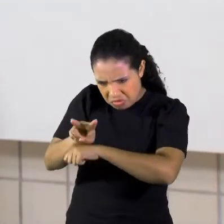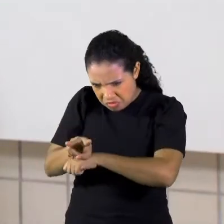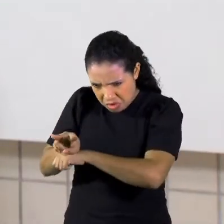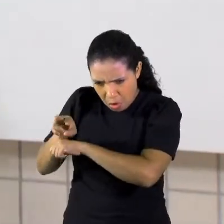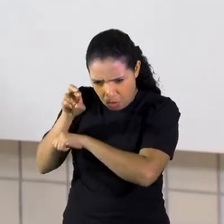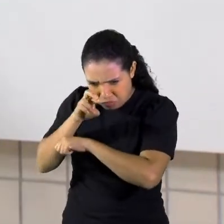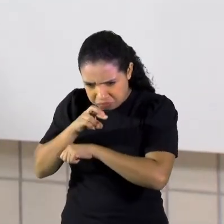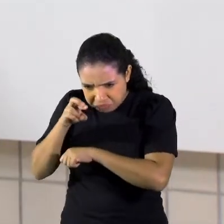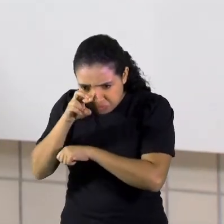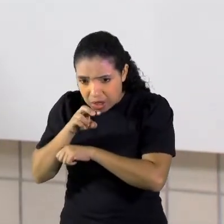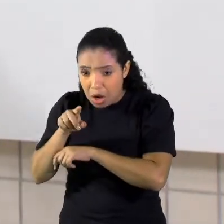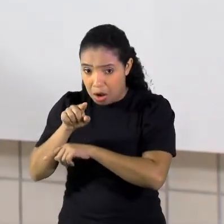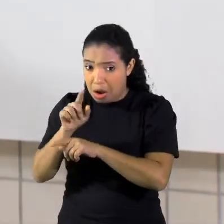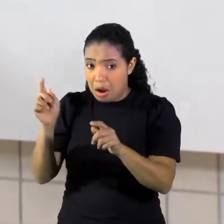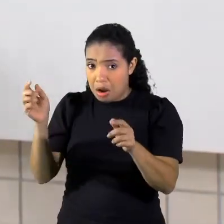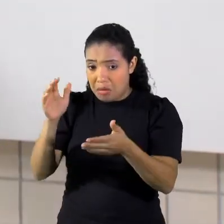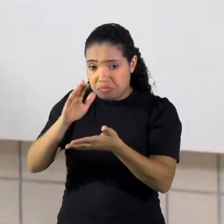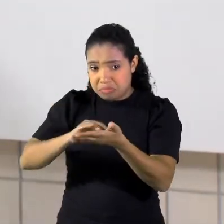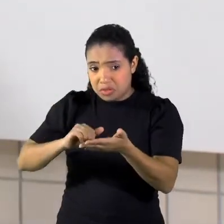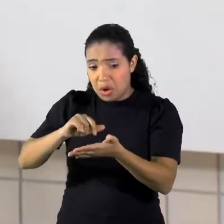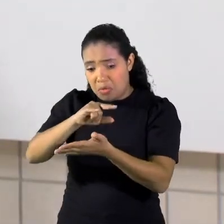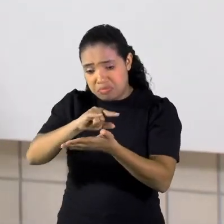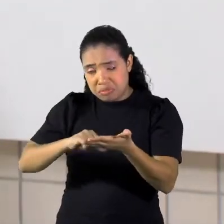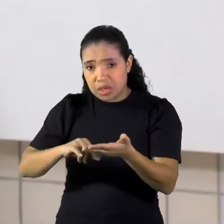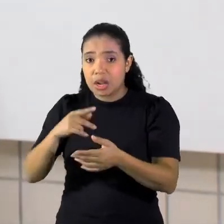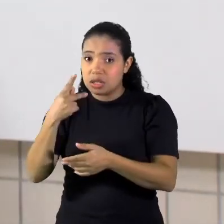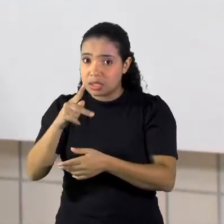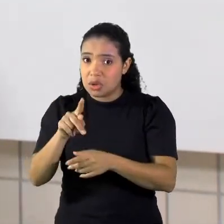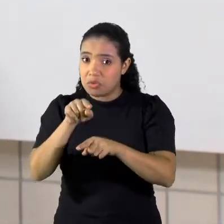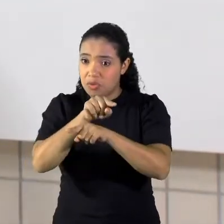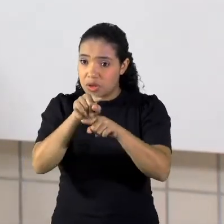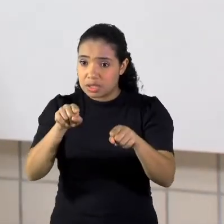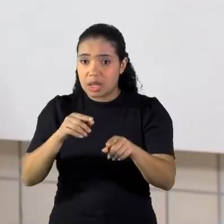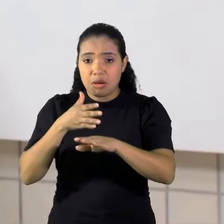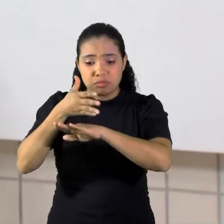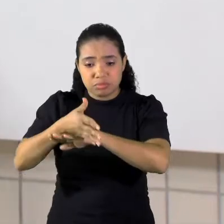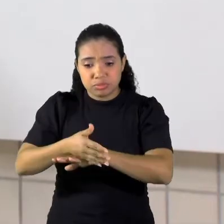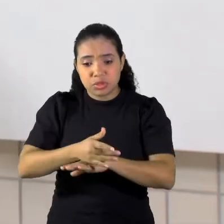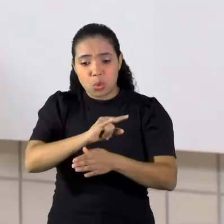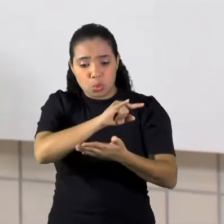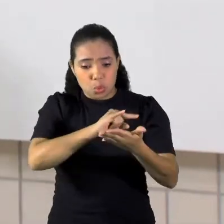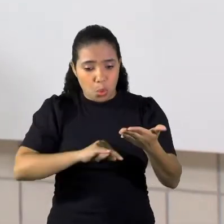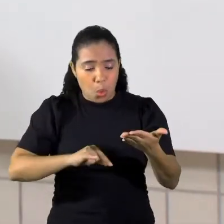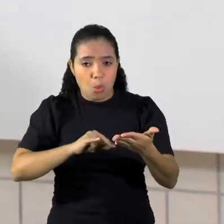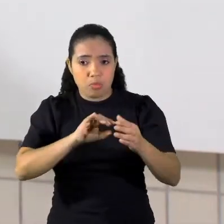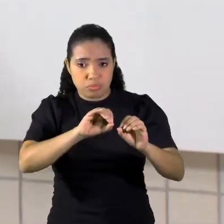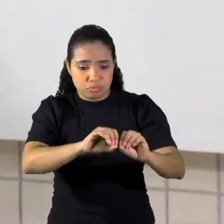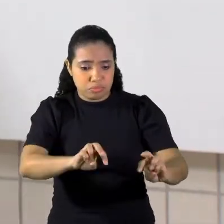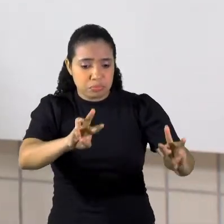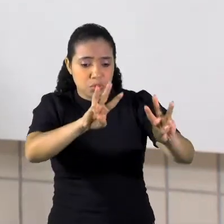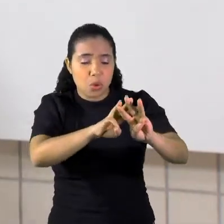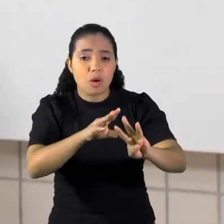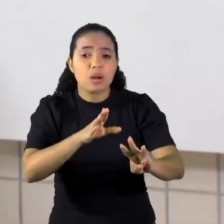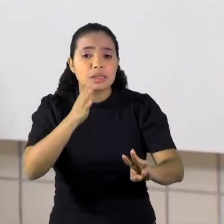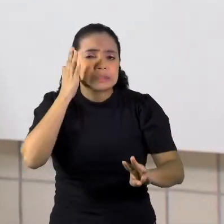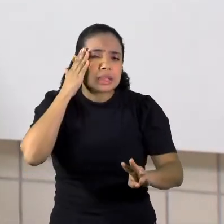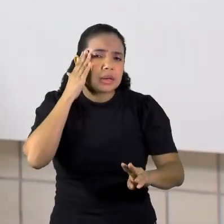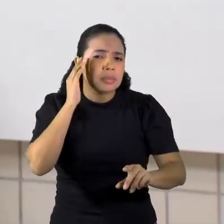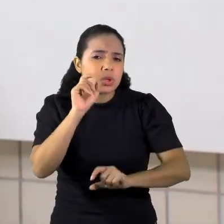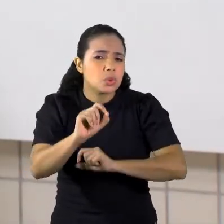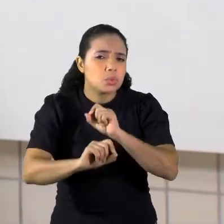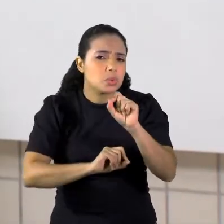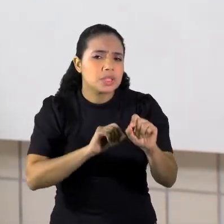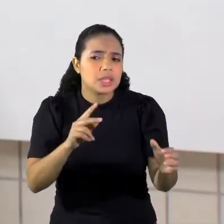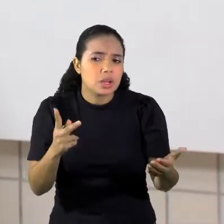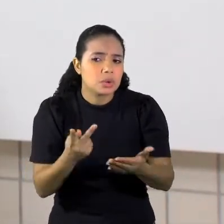é possível você, do seu dispositivo, do seu computador, acessar os arquivos da ONU e ir conhecendo o que está acontecendo agora em